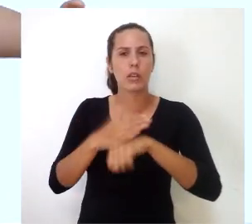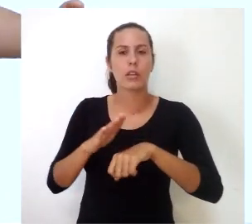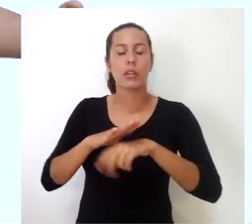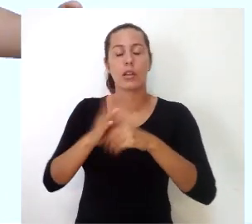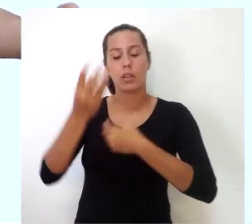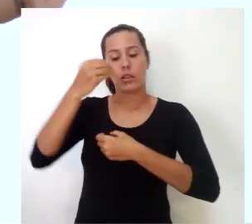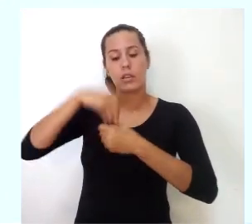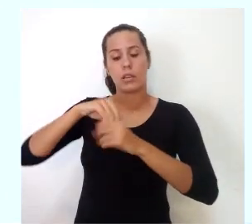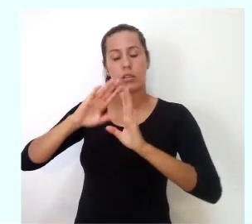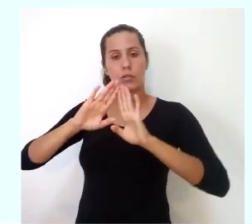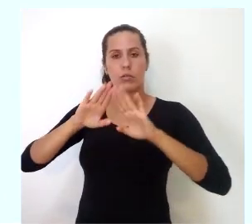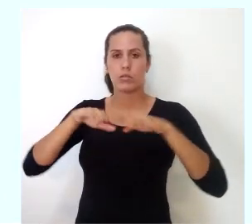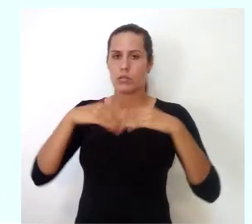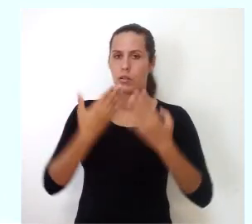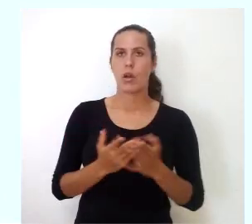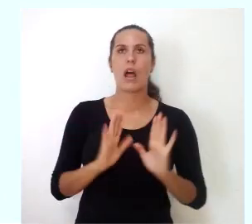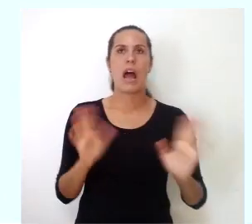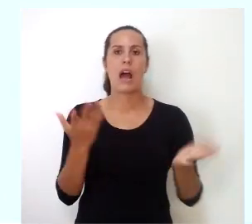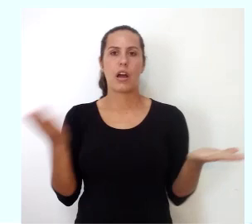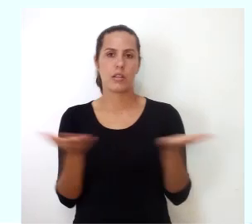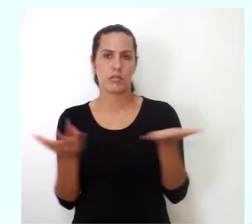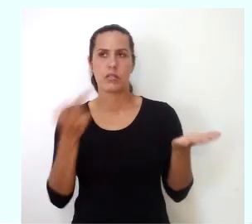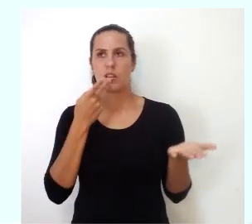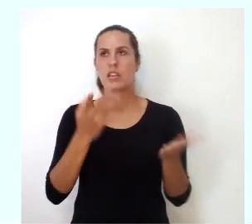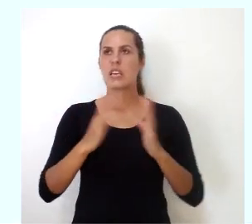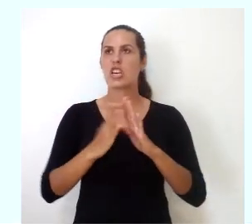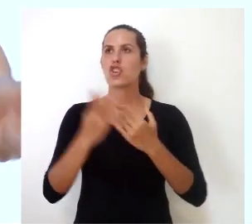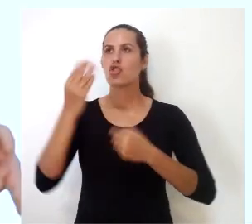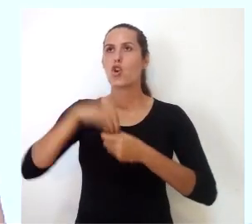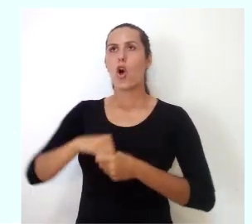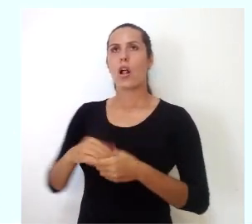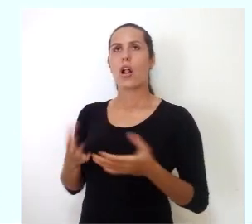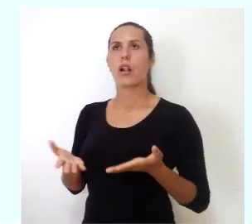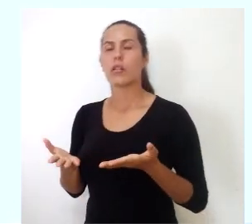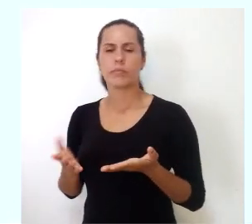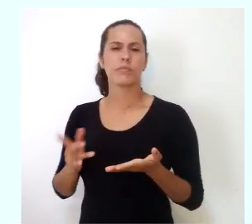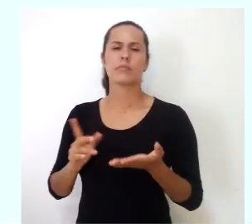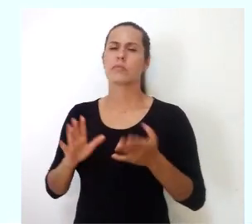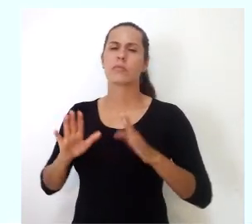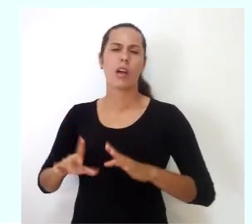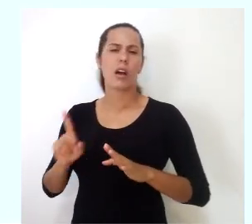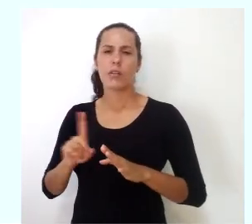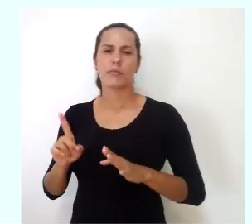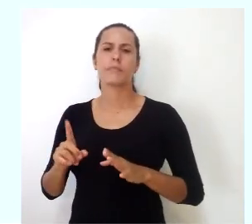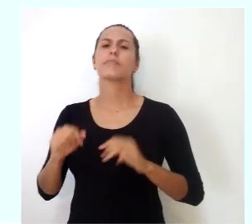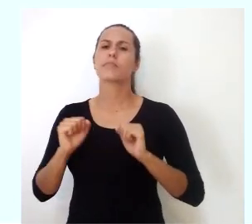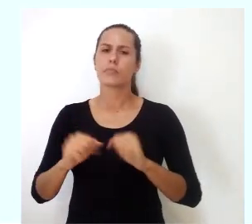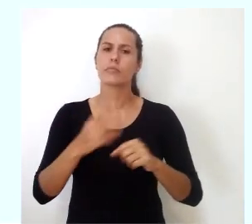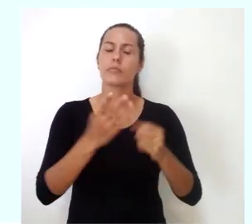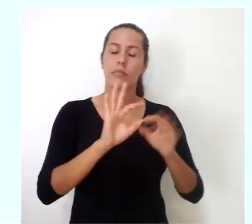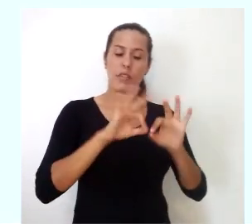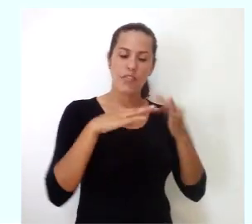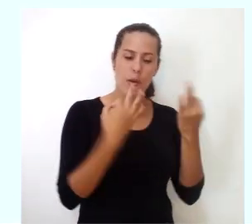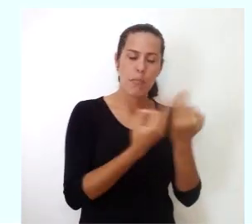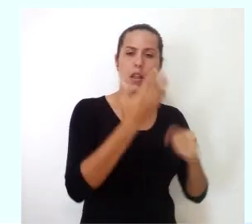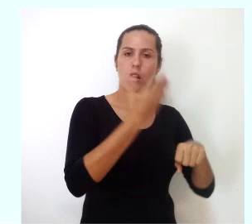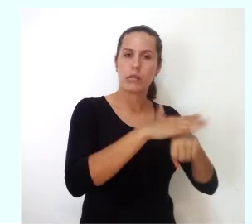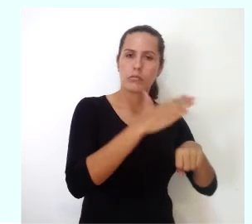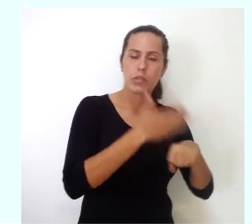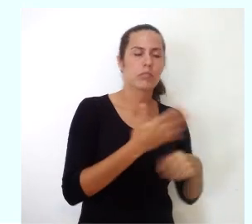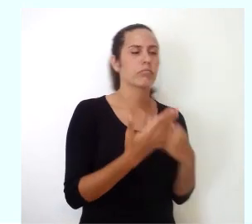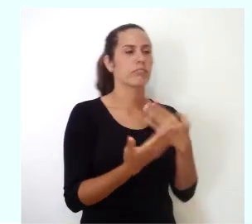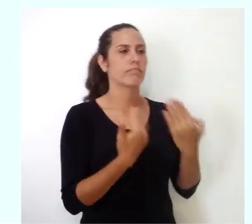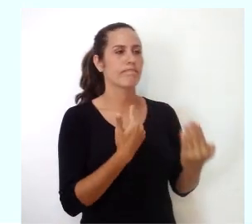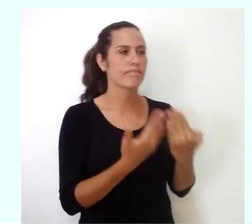na escola. Agora não pode ficar na escola, tem que ir para a sociedade, treinar em família, treinar com os amiguinhos